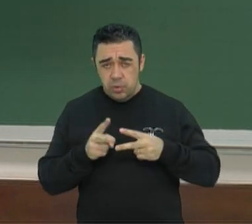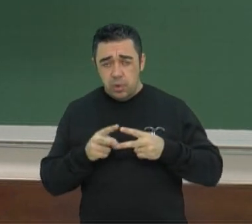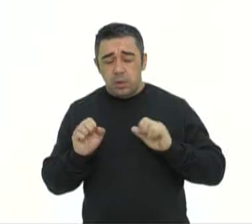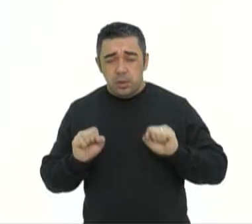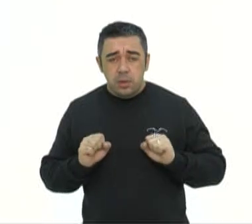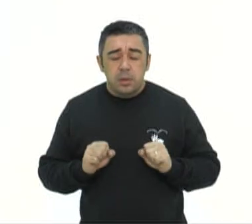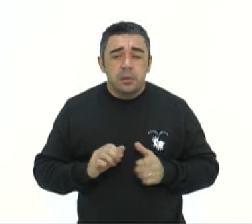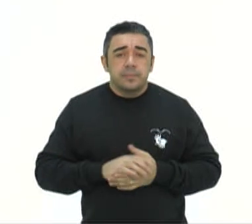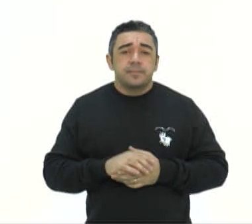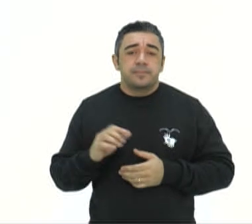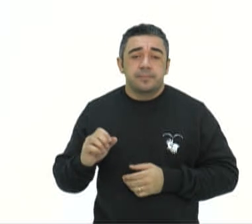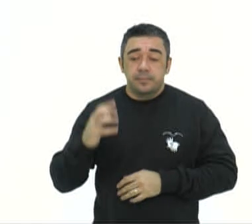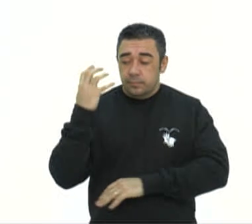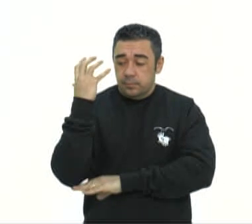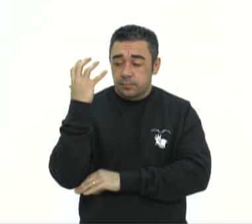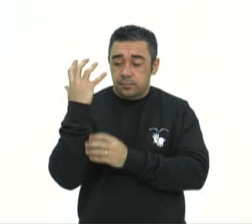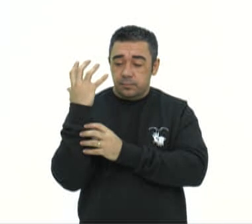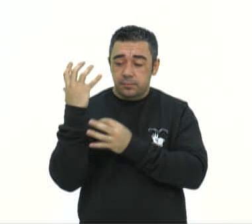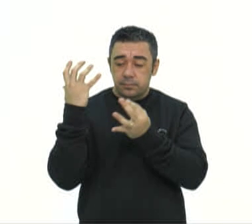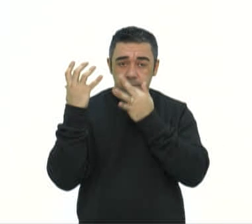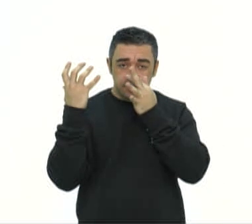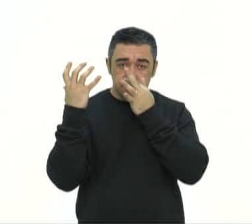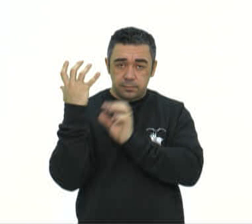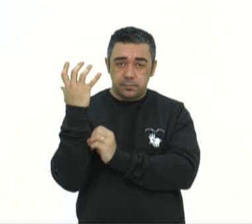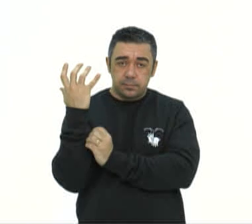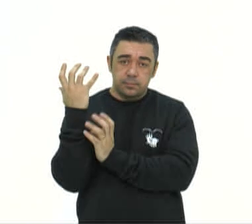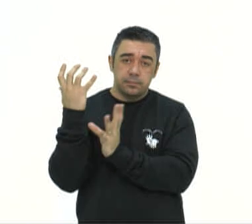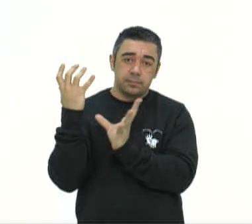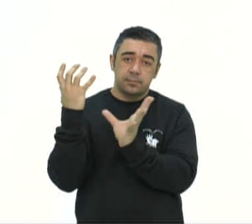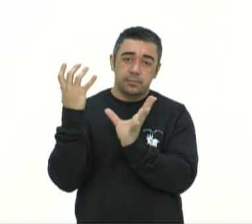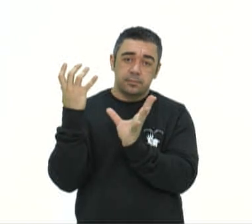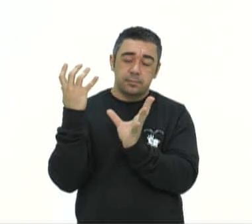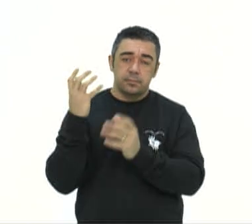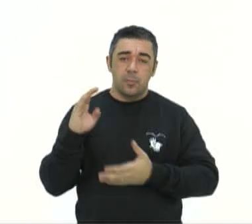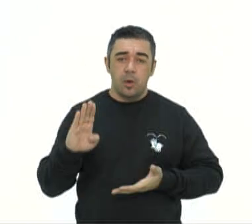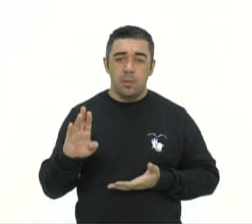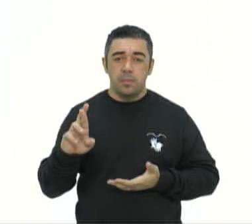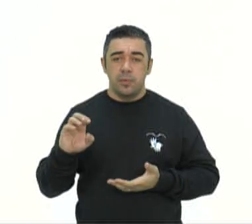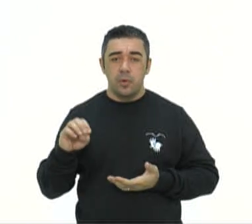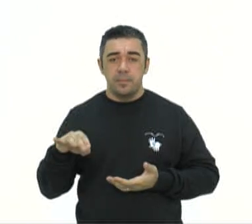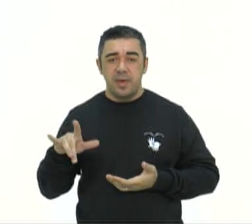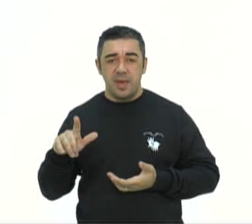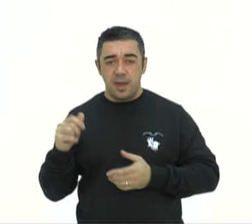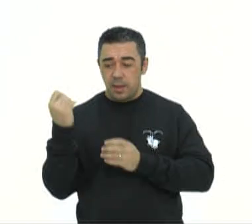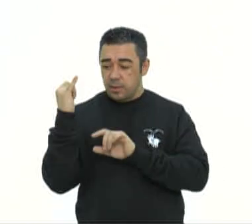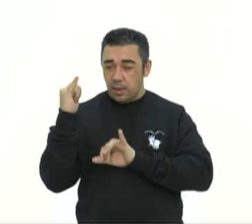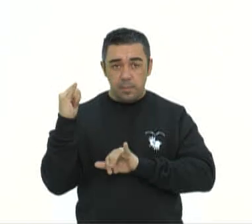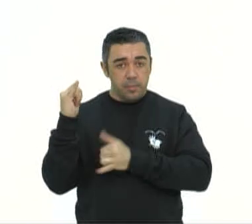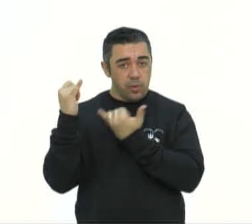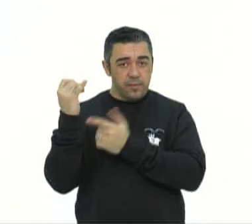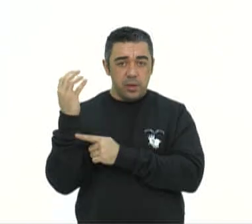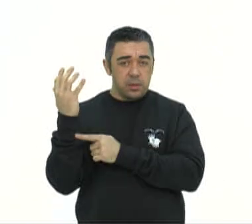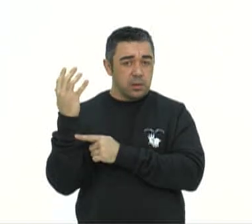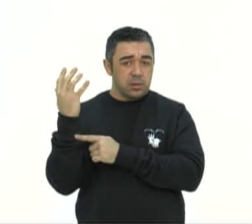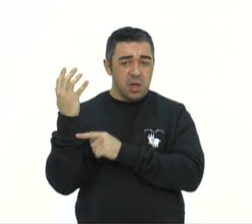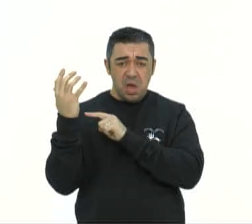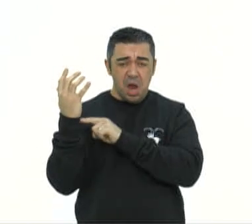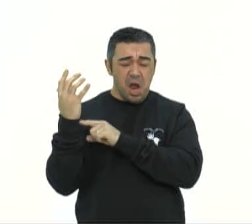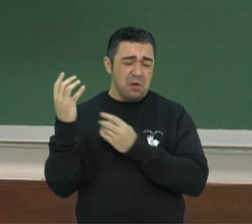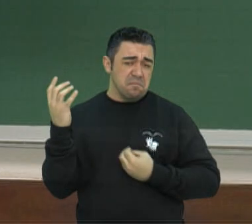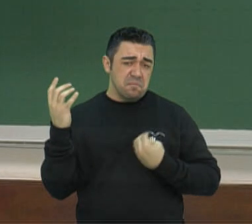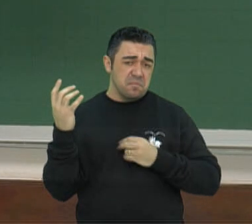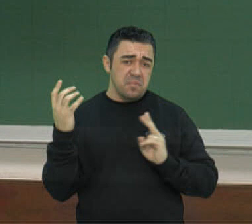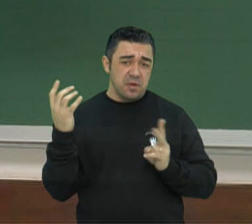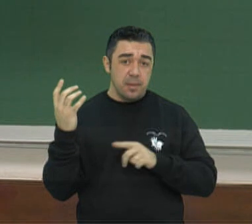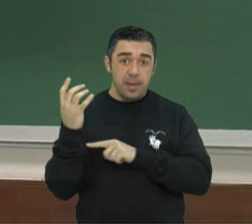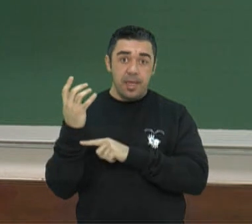Então, bromélia na árvore, orquídea. Então, você está vendo aqui, ó, uma bromélia bem bonitinha. Ela está ali no corpo da árvore. Vai fazer diferença para a árvore? Não. Mas para